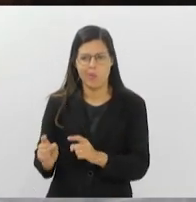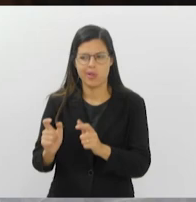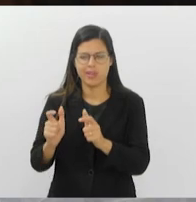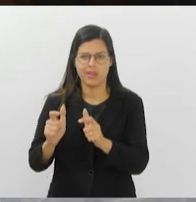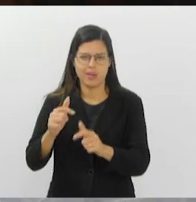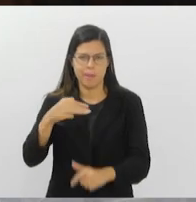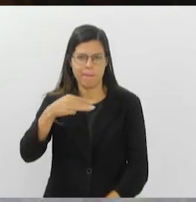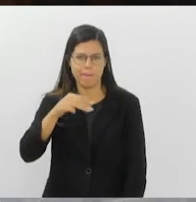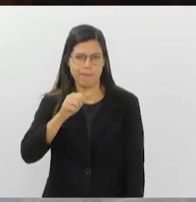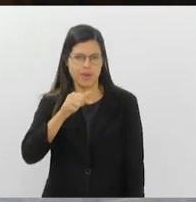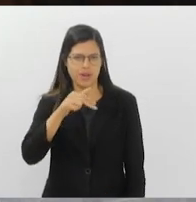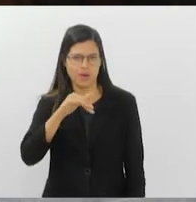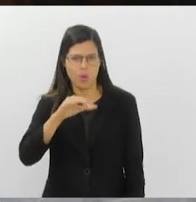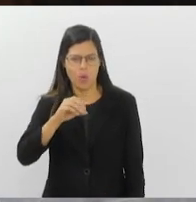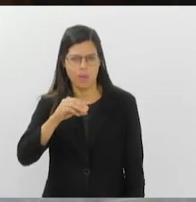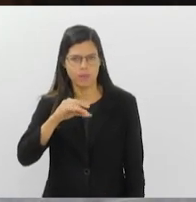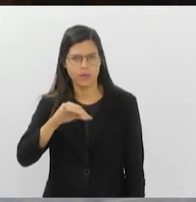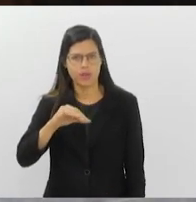Flávio,